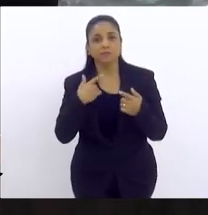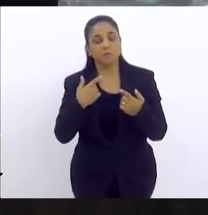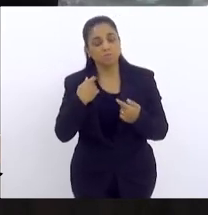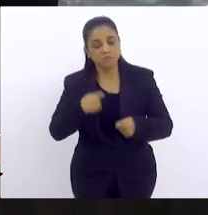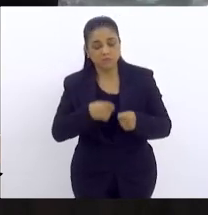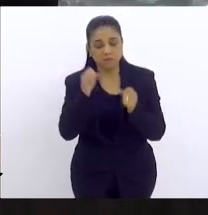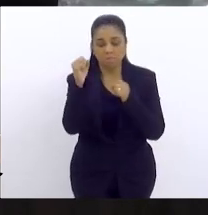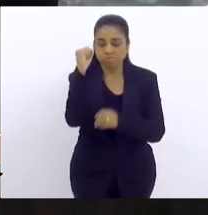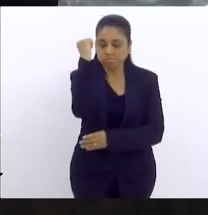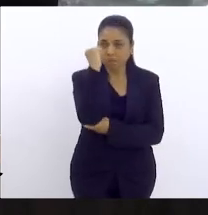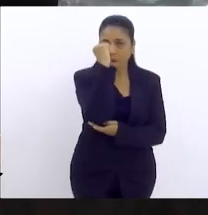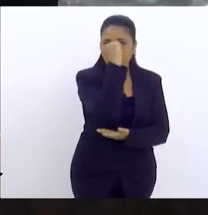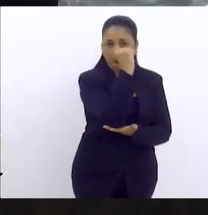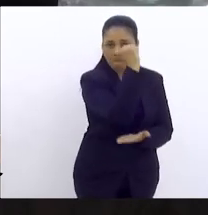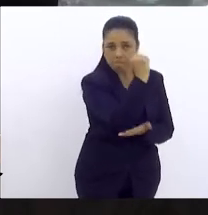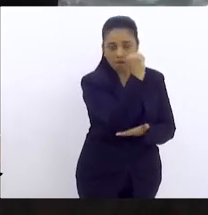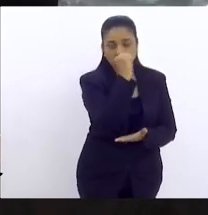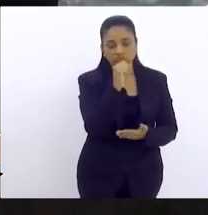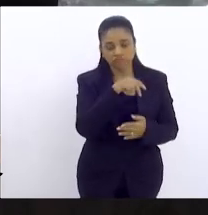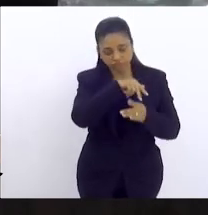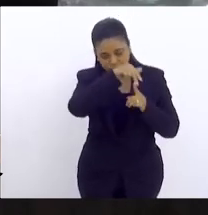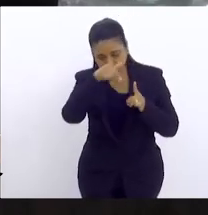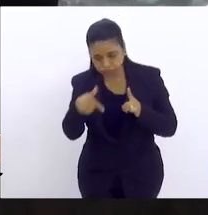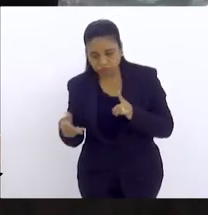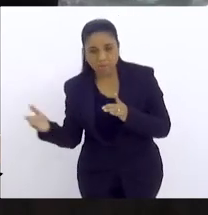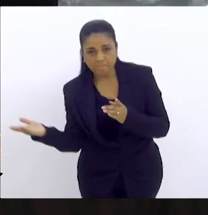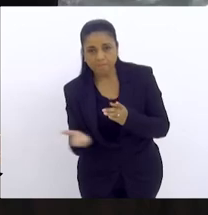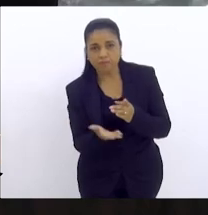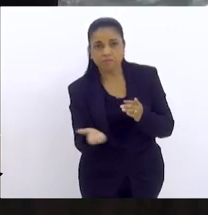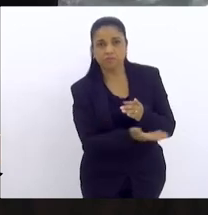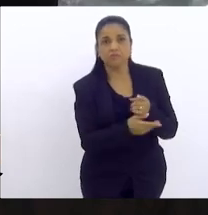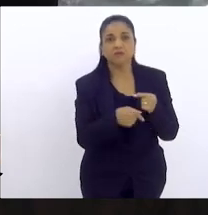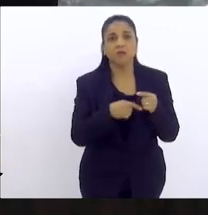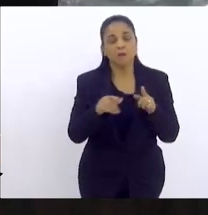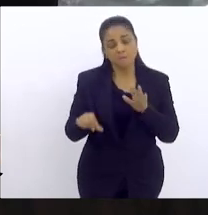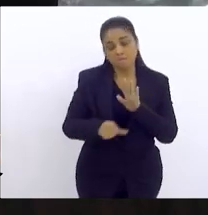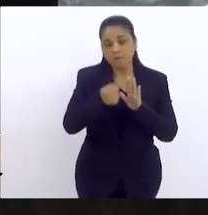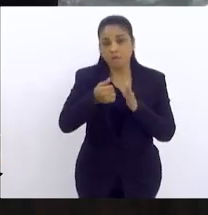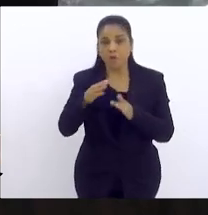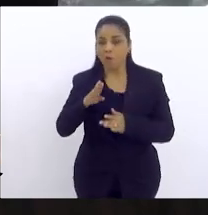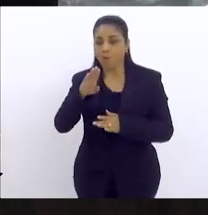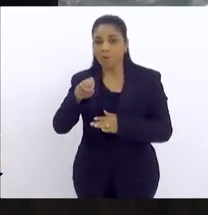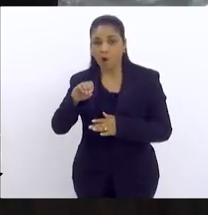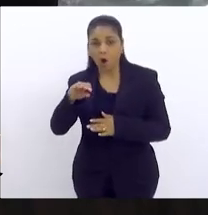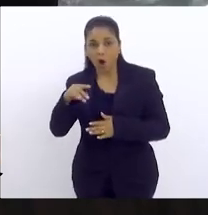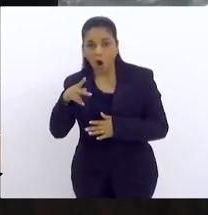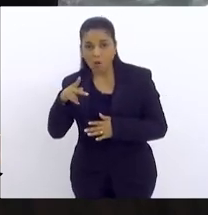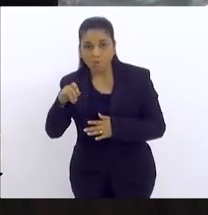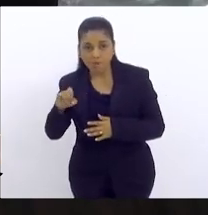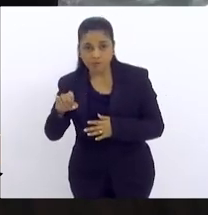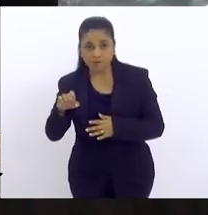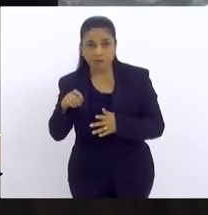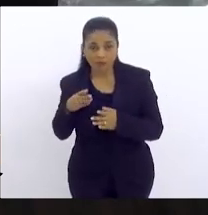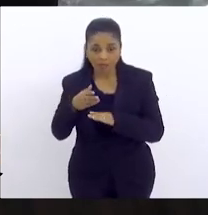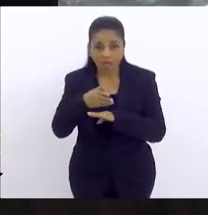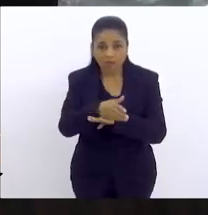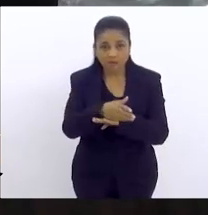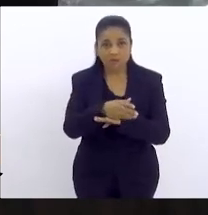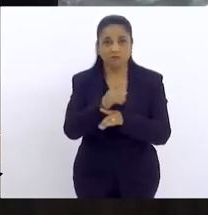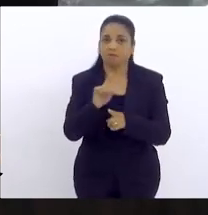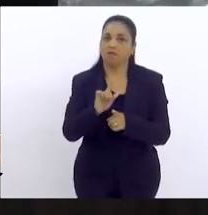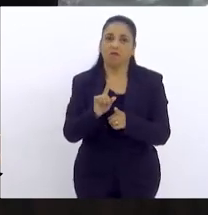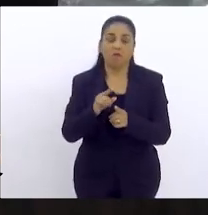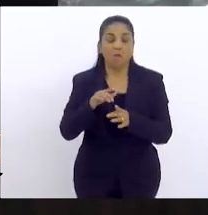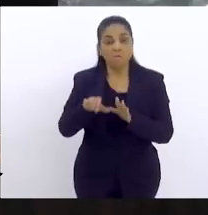barricada até o Coronel falou não primeiro BOPE entra e vai estabilizar Pelo amor de Deus né primeiro tem que entrar o caveirão